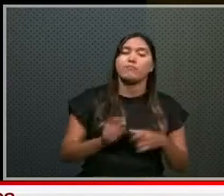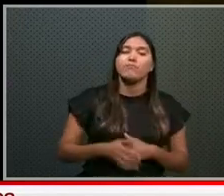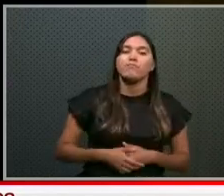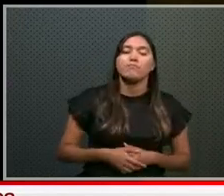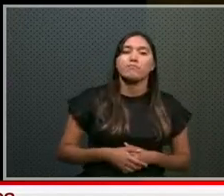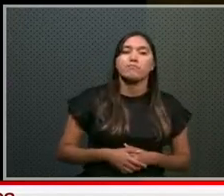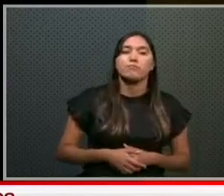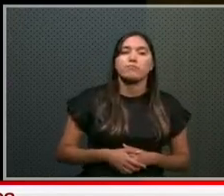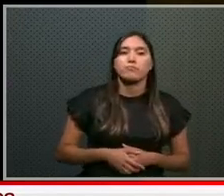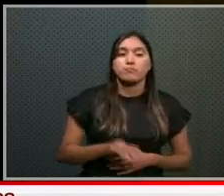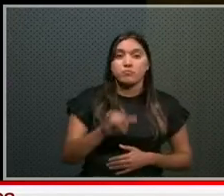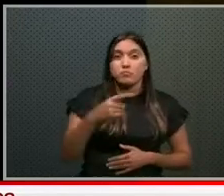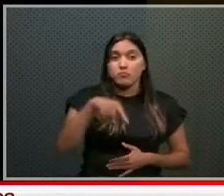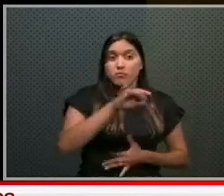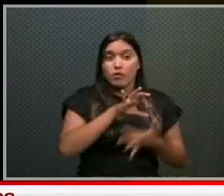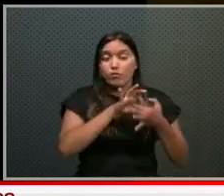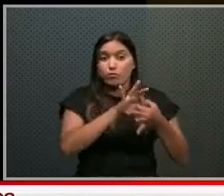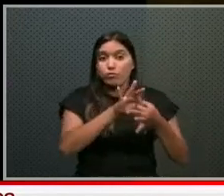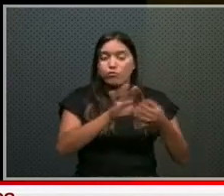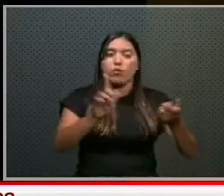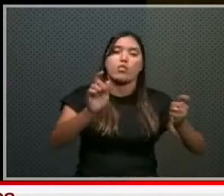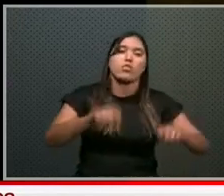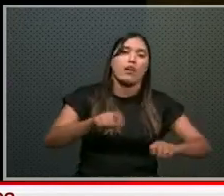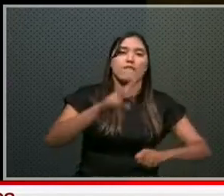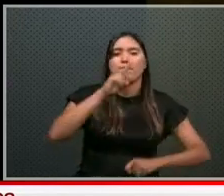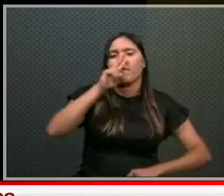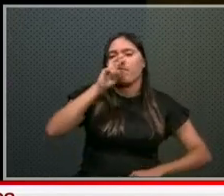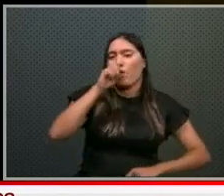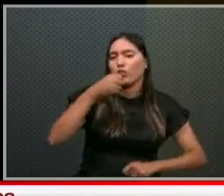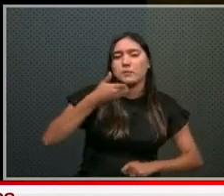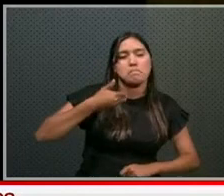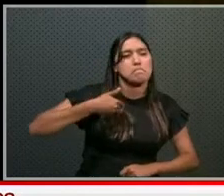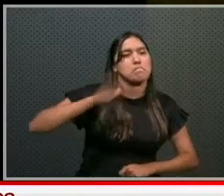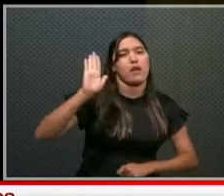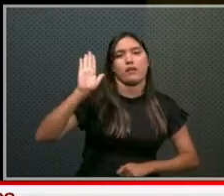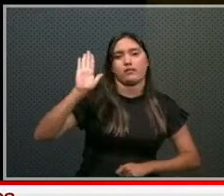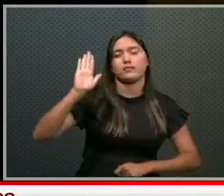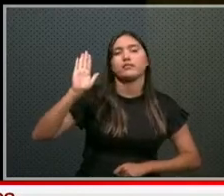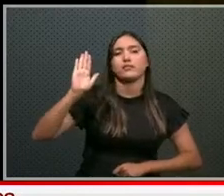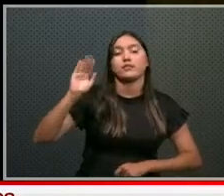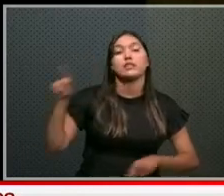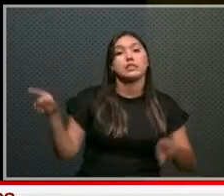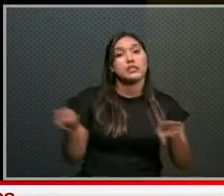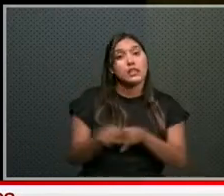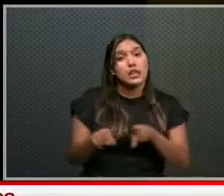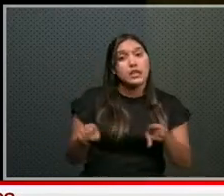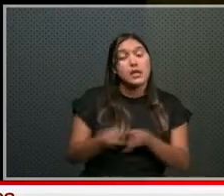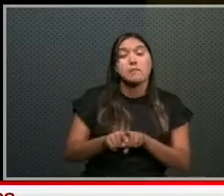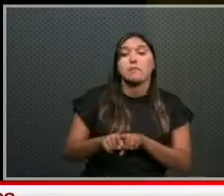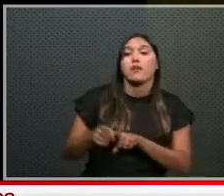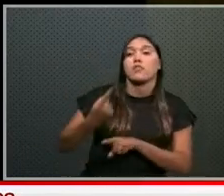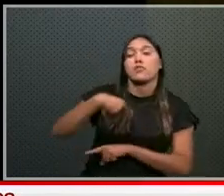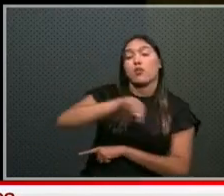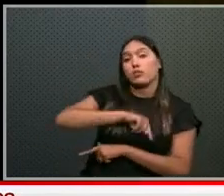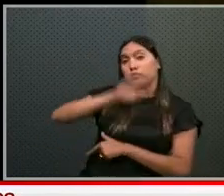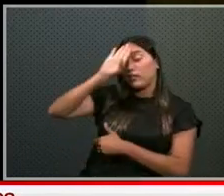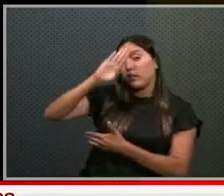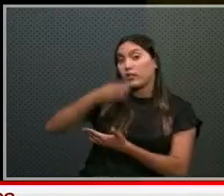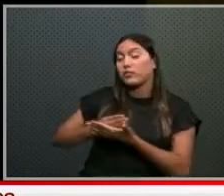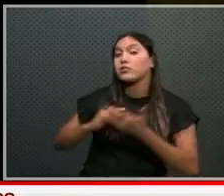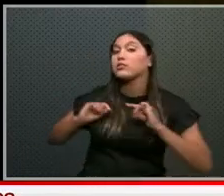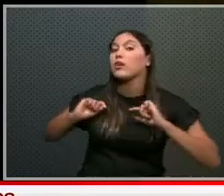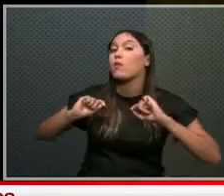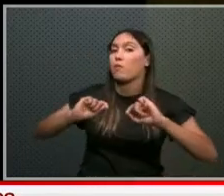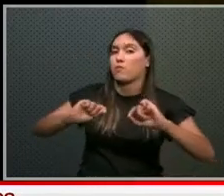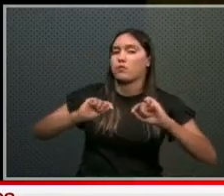quando estamos juntos estaremos sempre mais fortes e nós também acreditamos e defendemos que é a